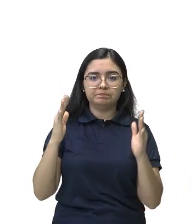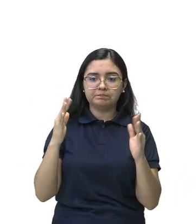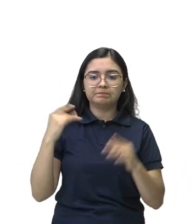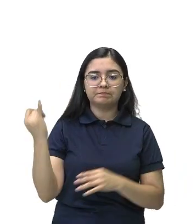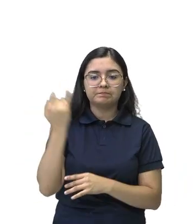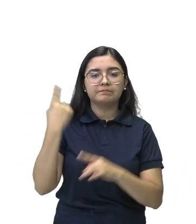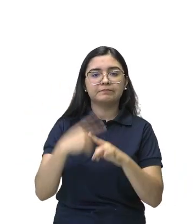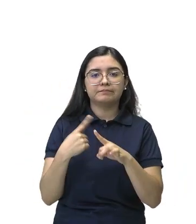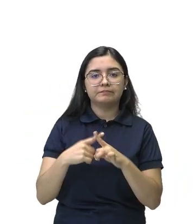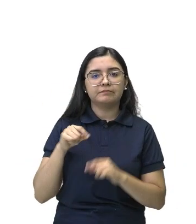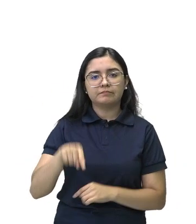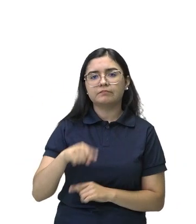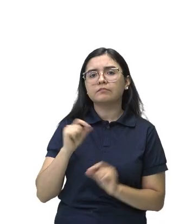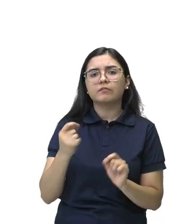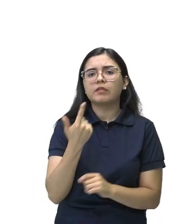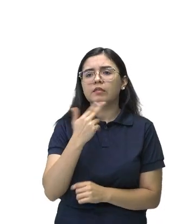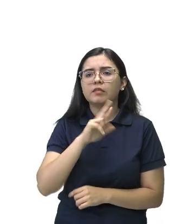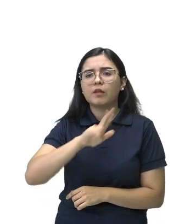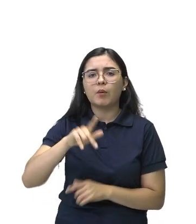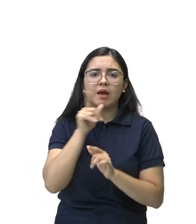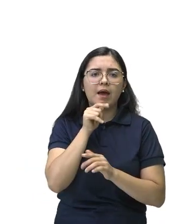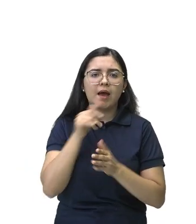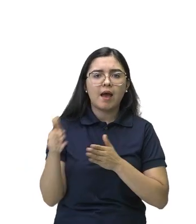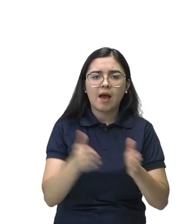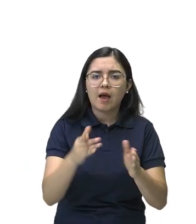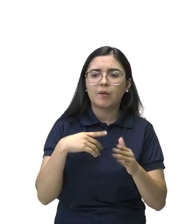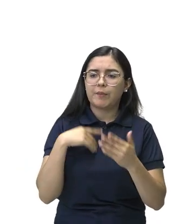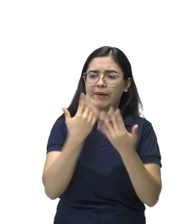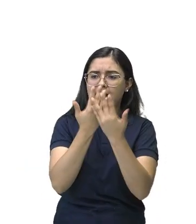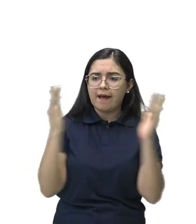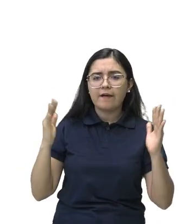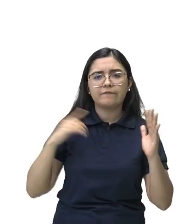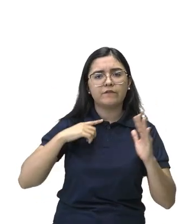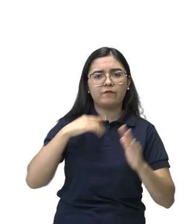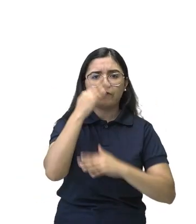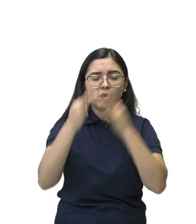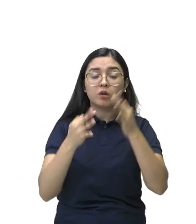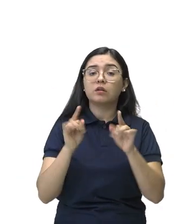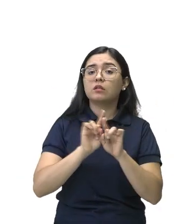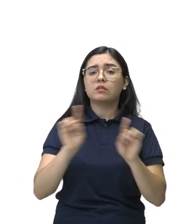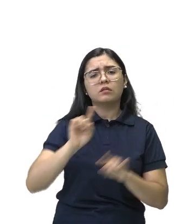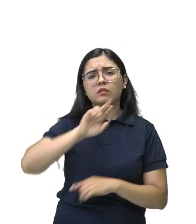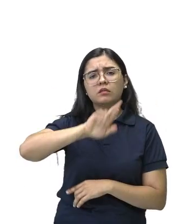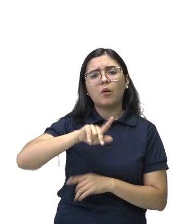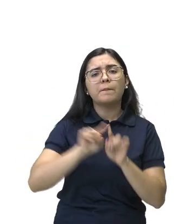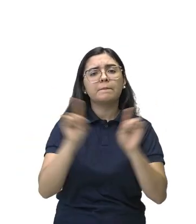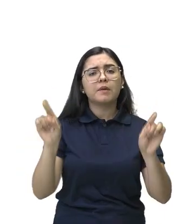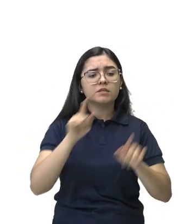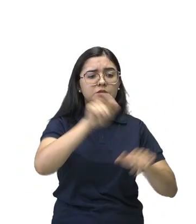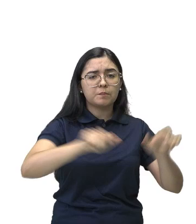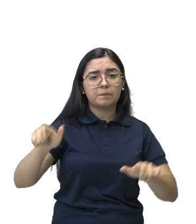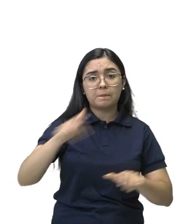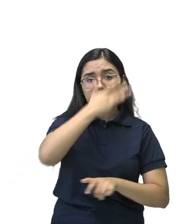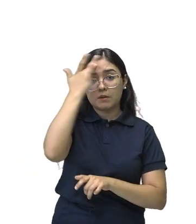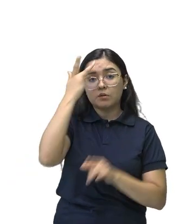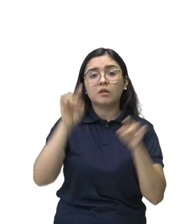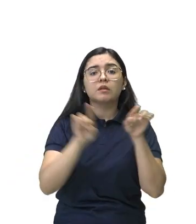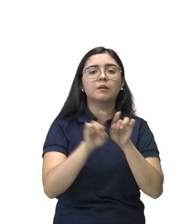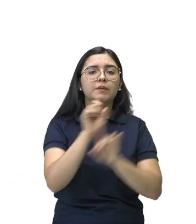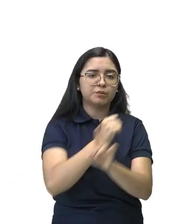meio ambiente não são somente as águas, não são somente as árvores, as flores, mas são também as pessoas,